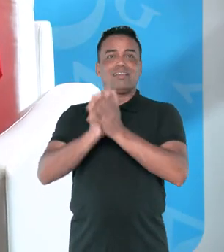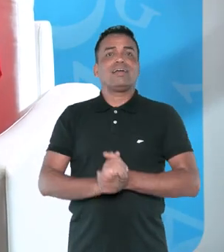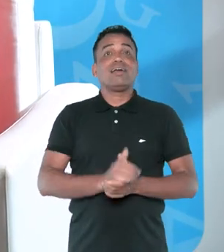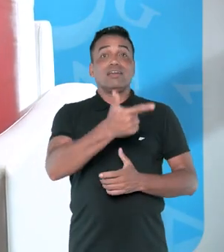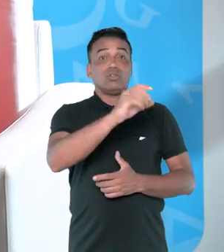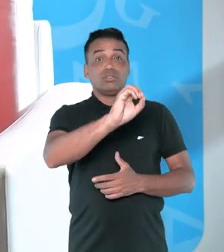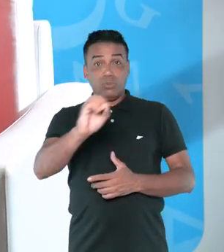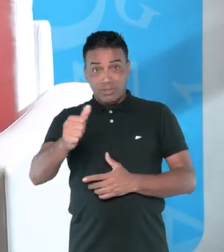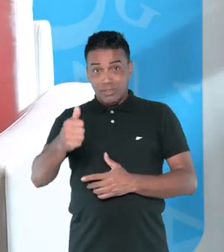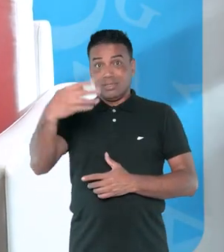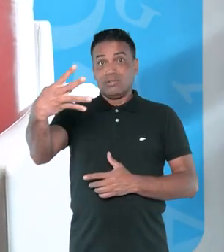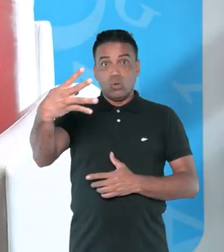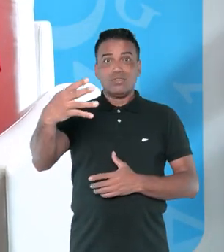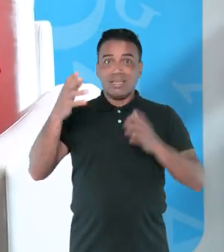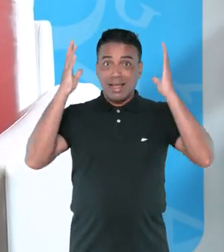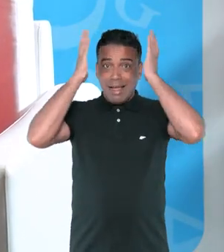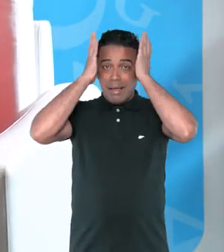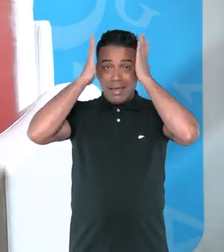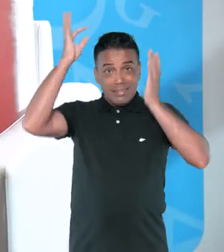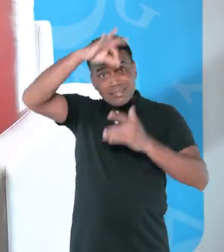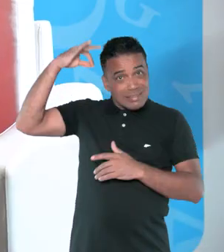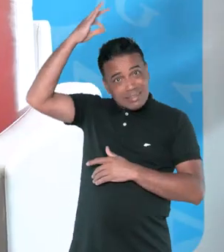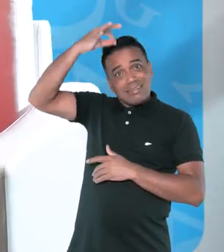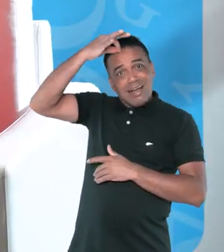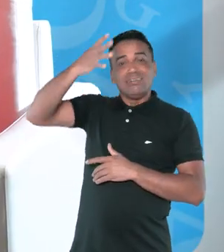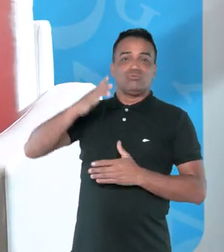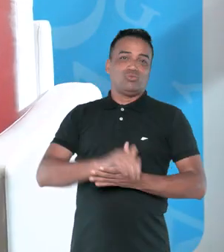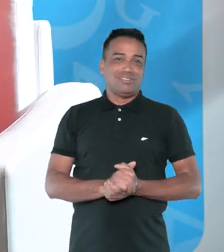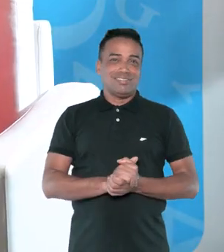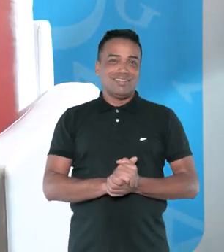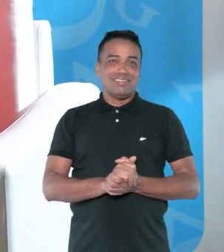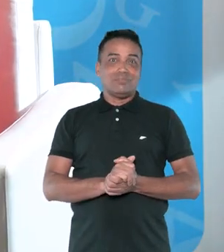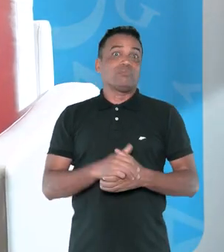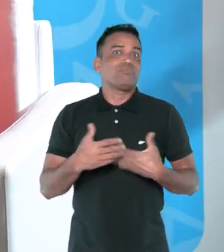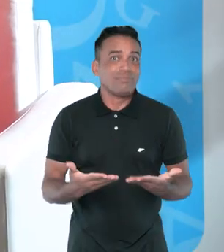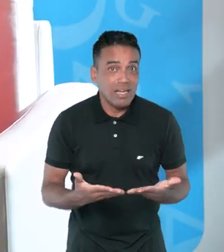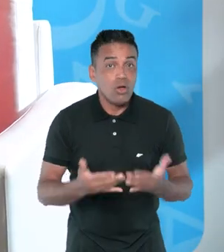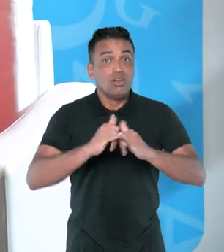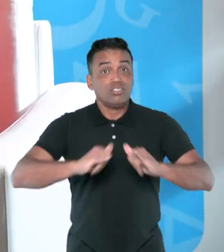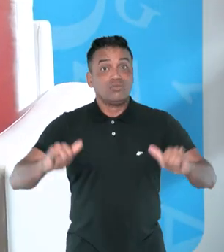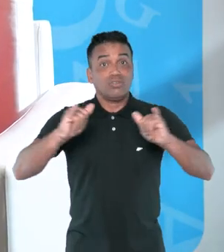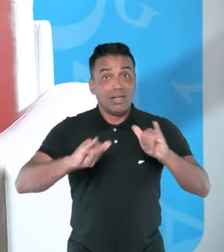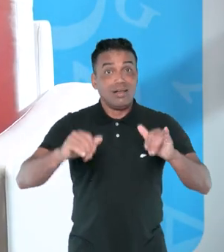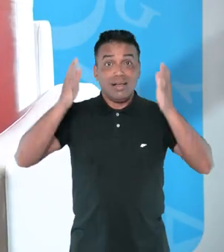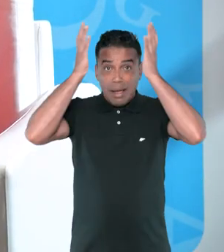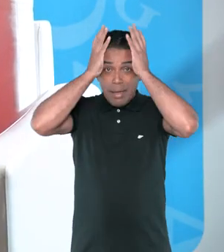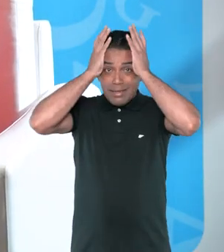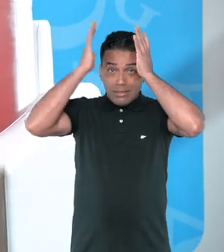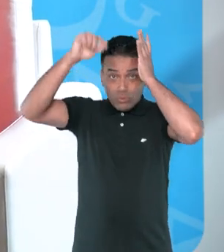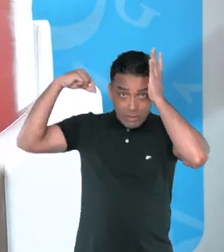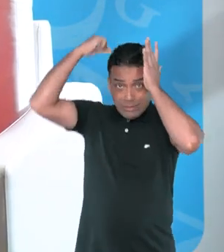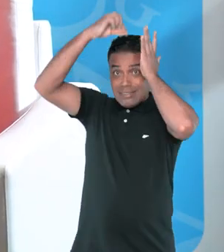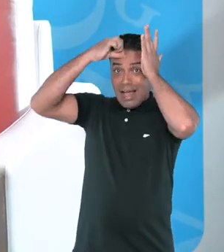em 2014 saiu Cabeça do Santo. Então eu fui me dedicar à divulgação do Cabeça do Santo